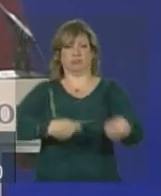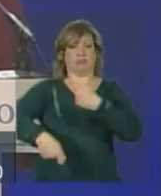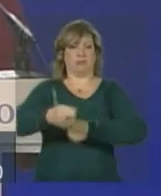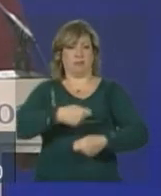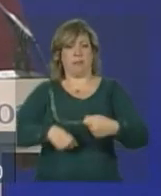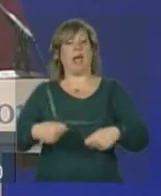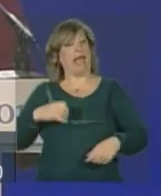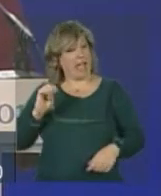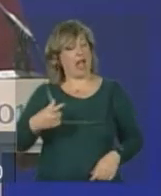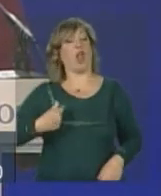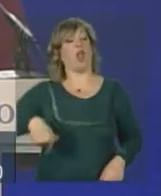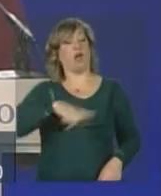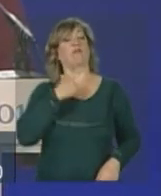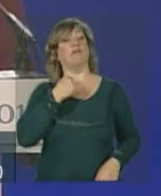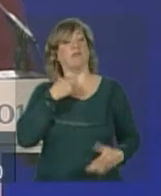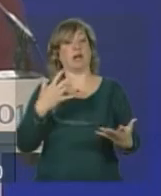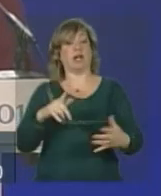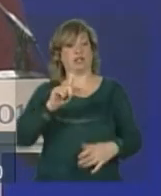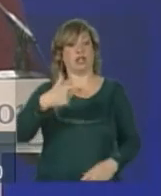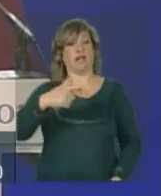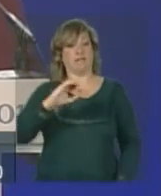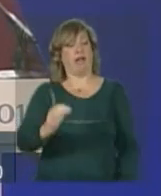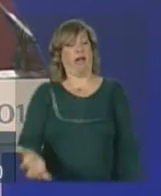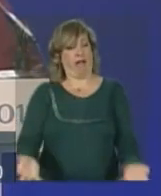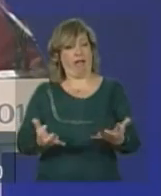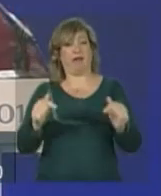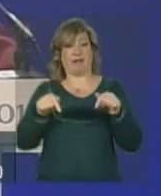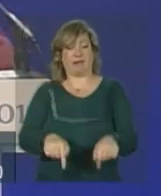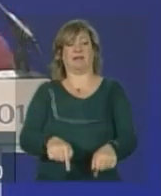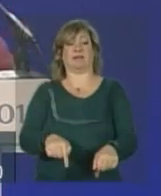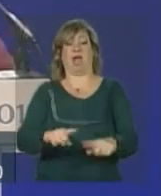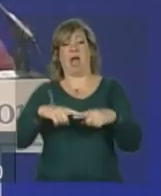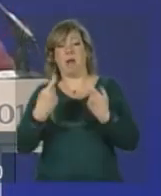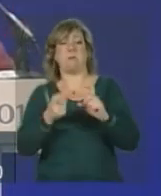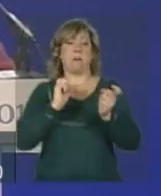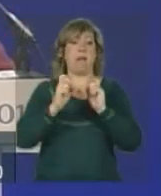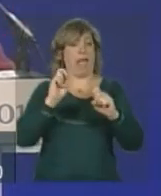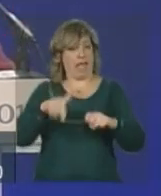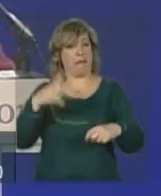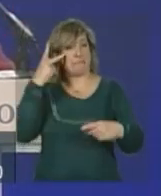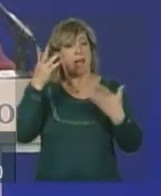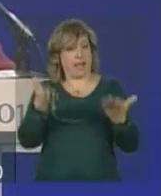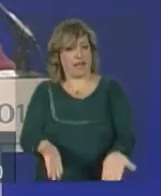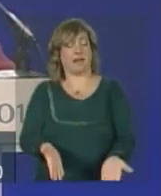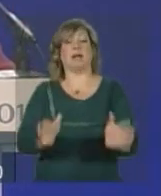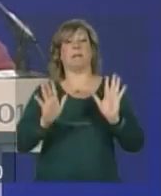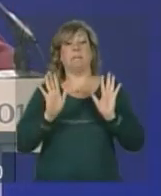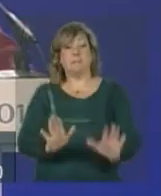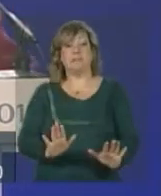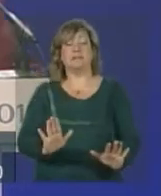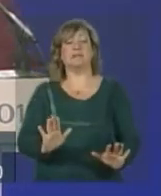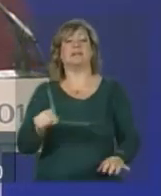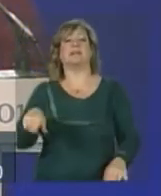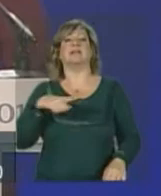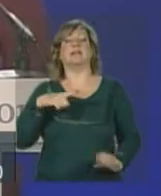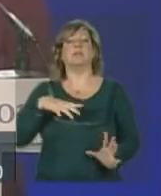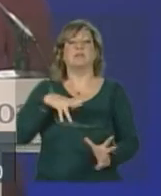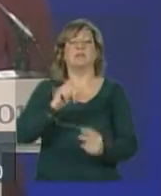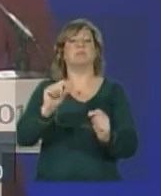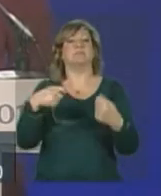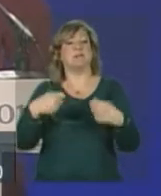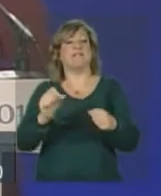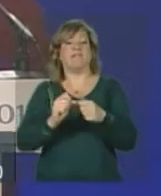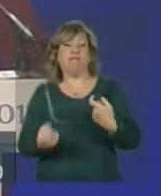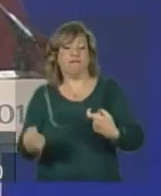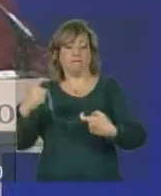objetivo, o objetivo do G20, e que essa recuperação da estabilidade global ela passava pela